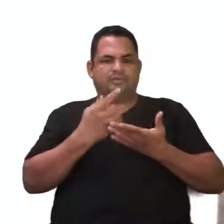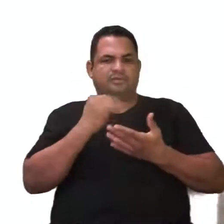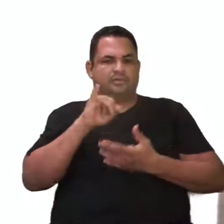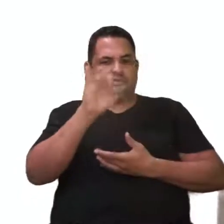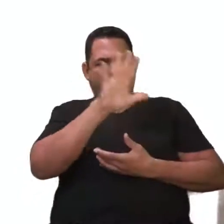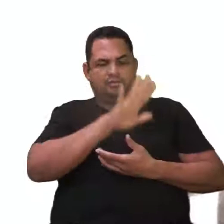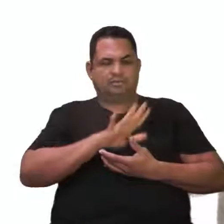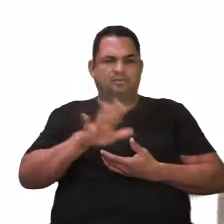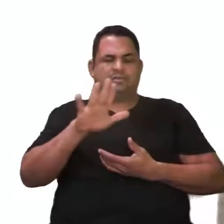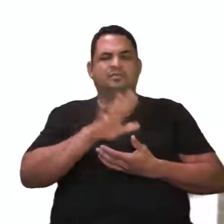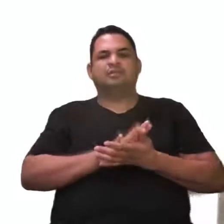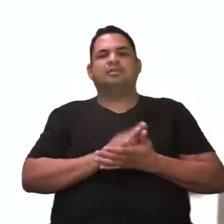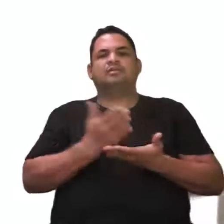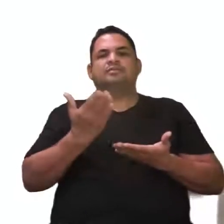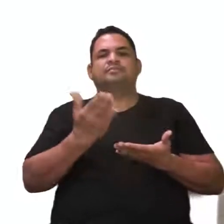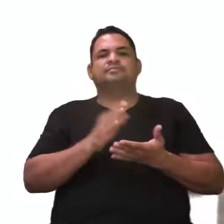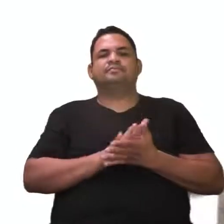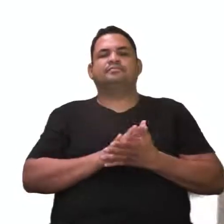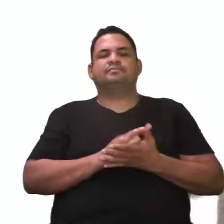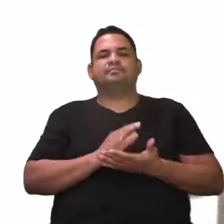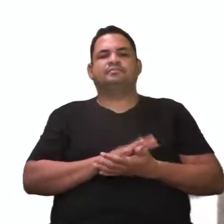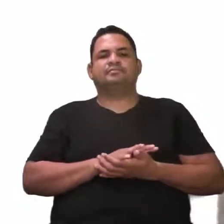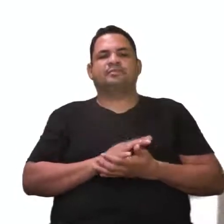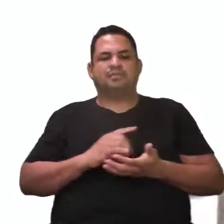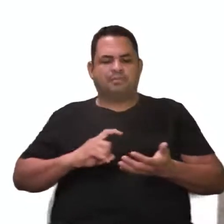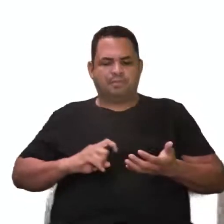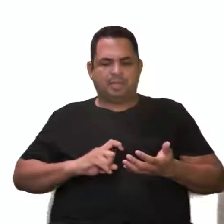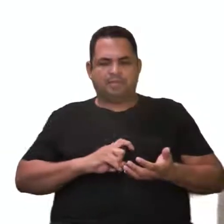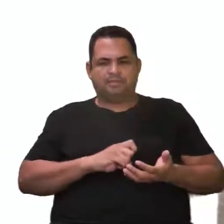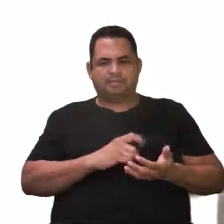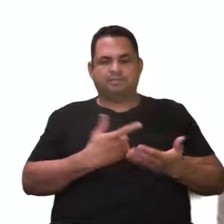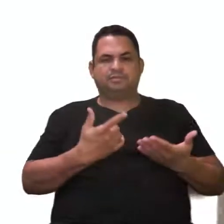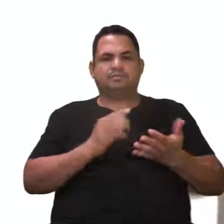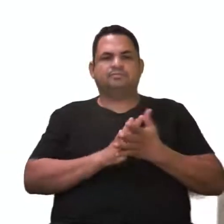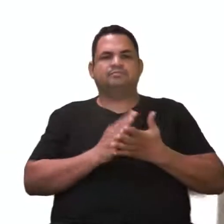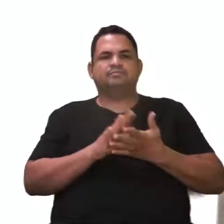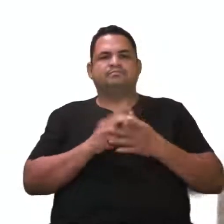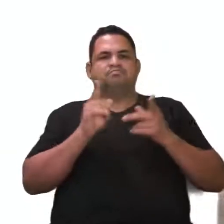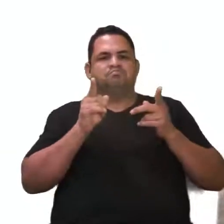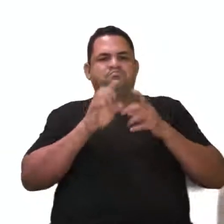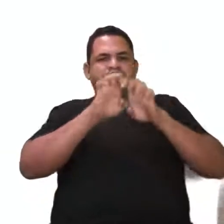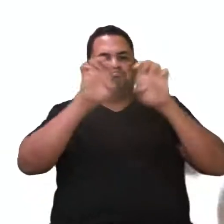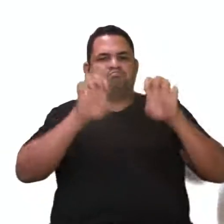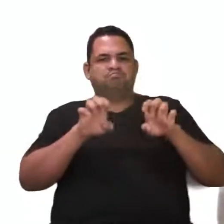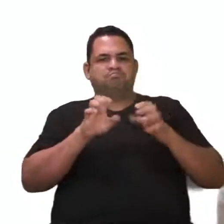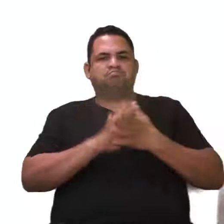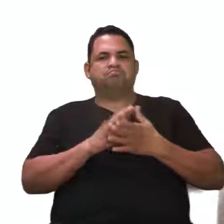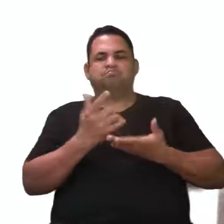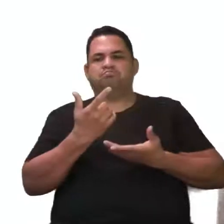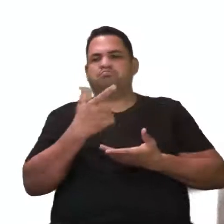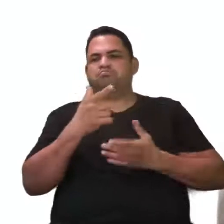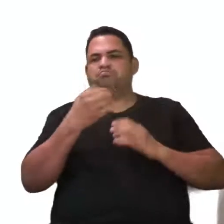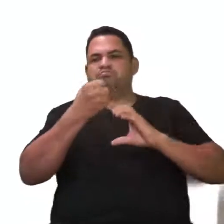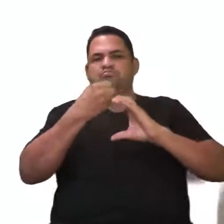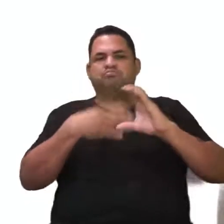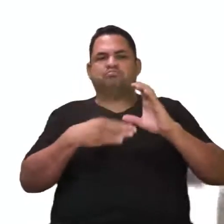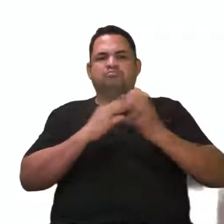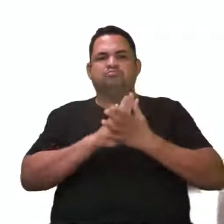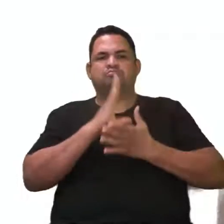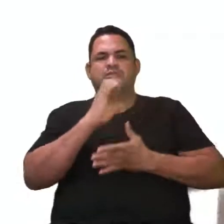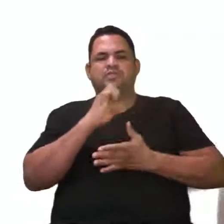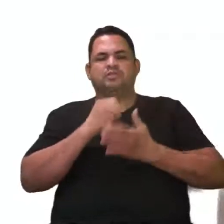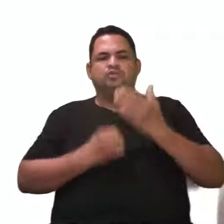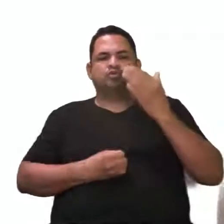nunca viram, mas vocês vão ver. Parece um vermezinho, né? Estrutura bem pequena e sem função que parte do